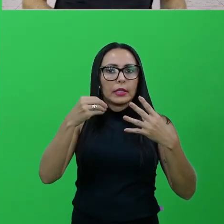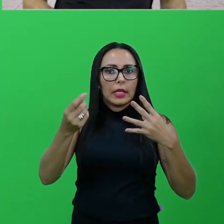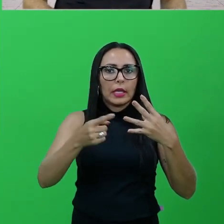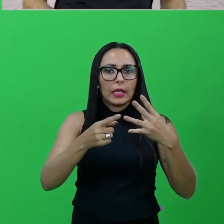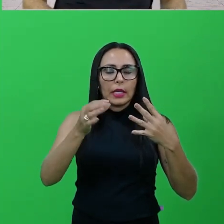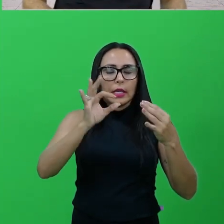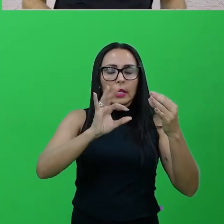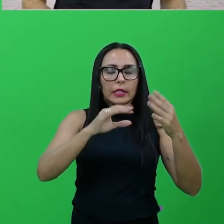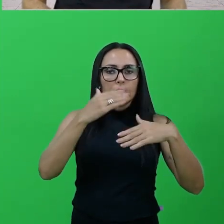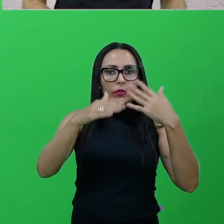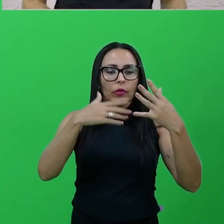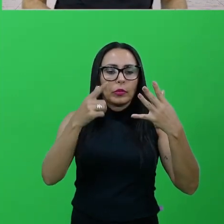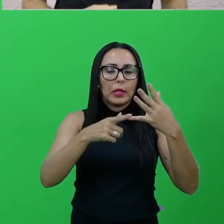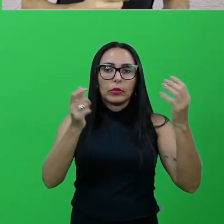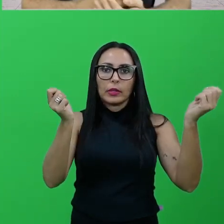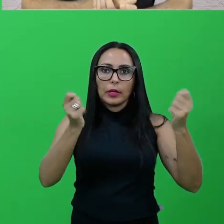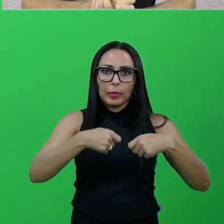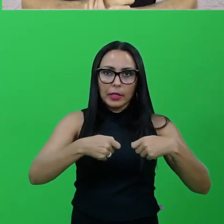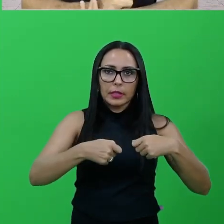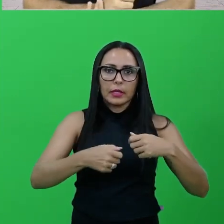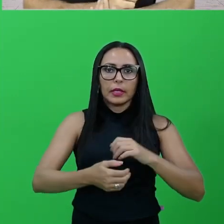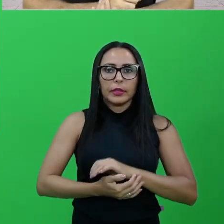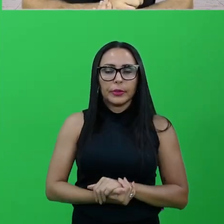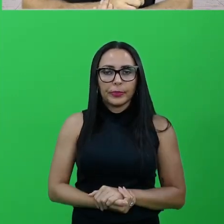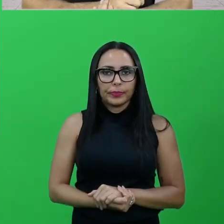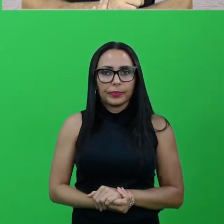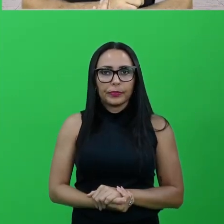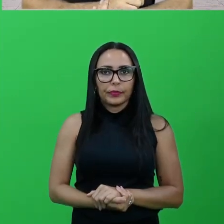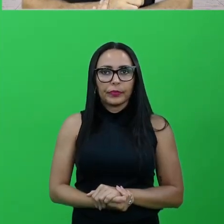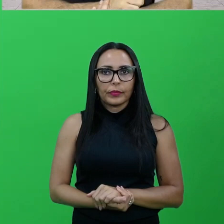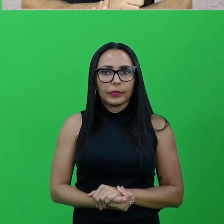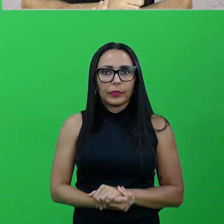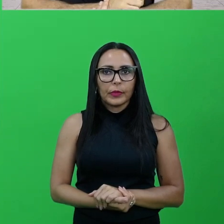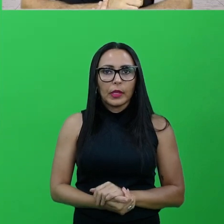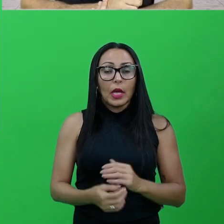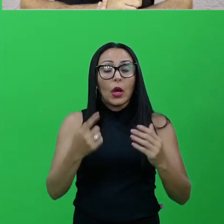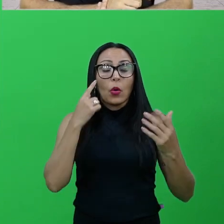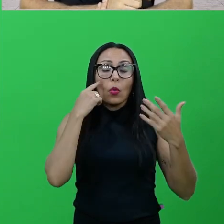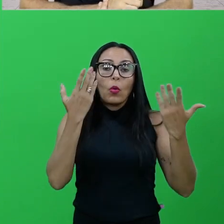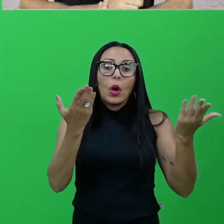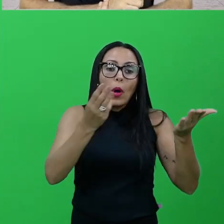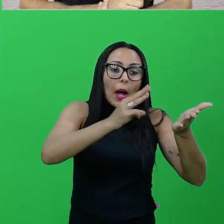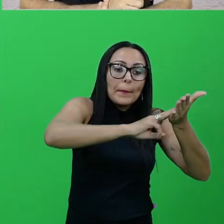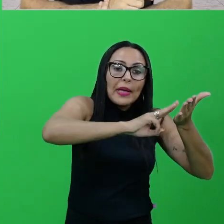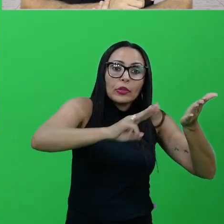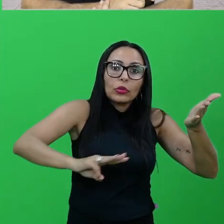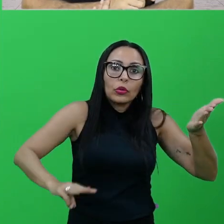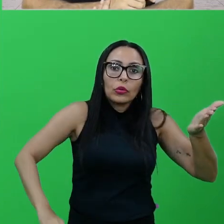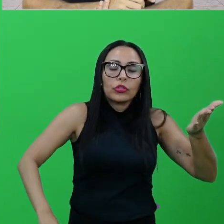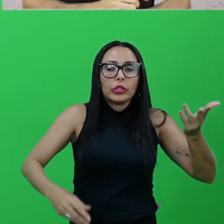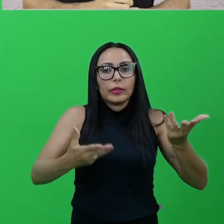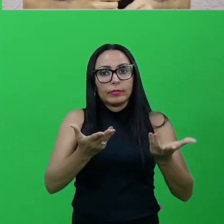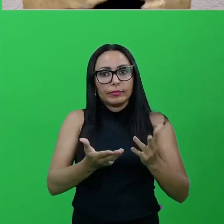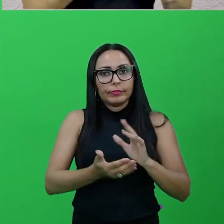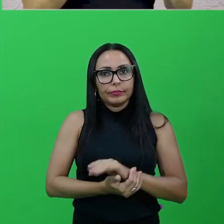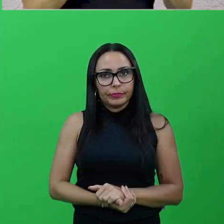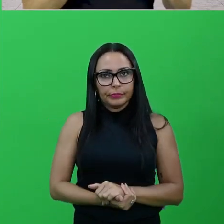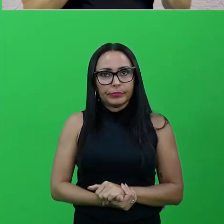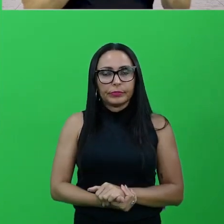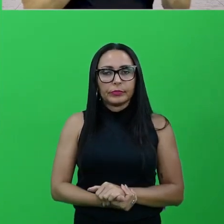de capacidades. Com relação a metodologias de medição,